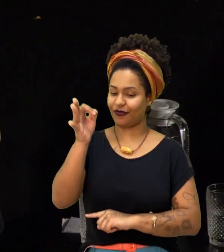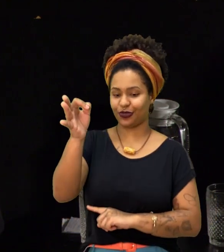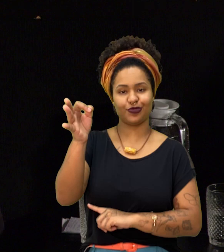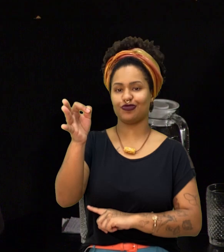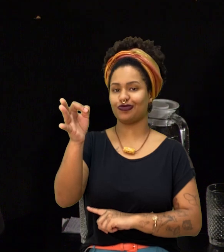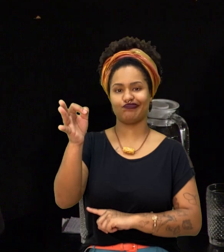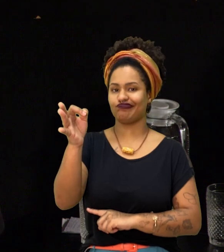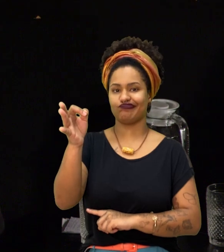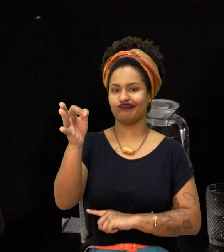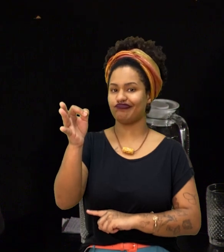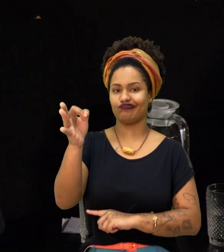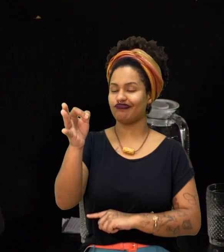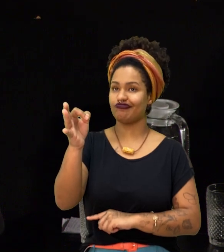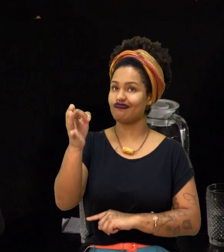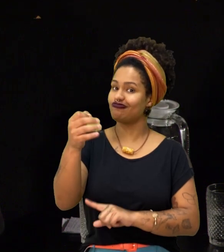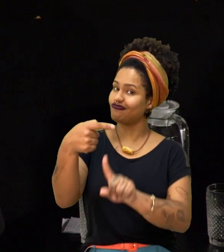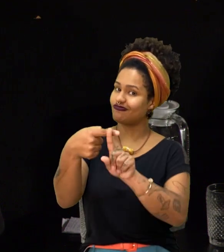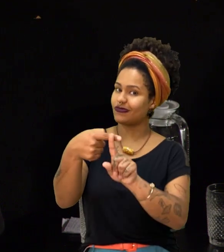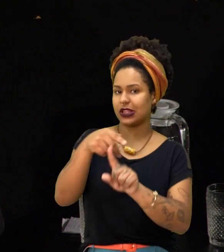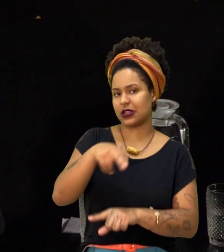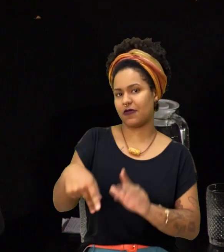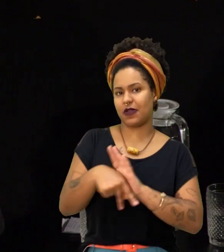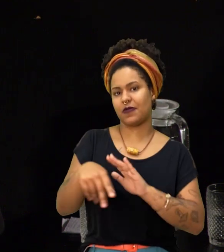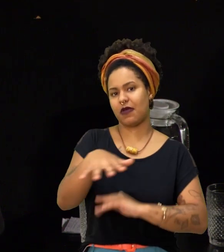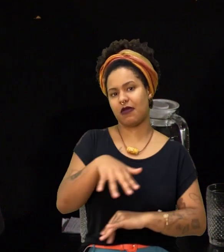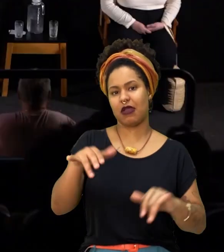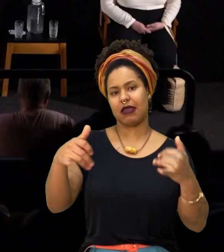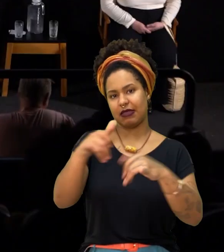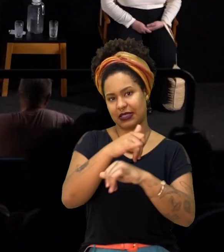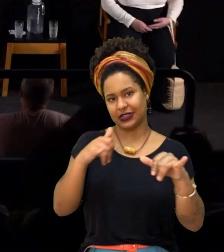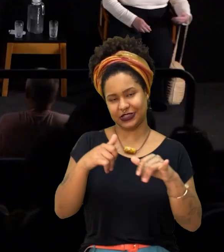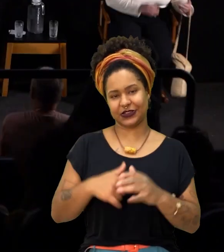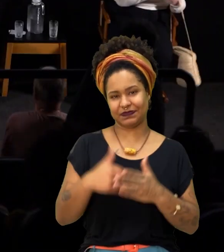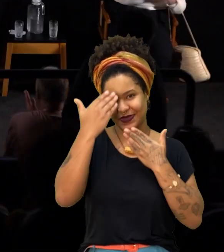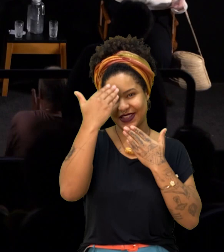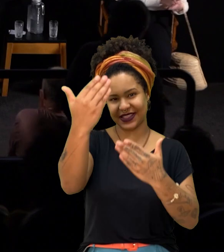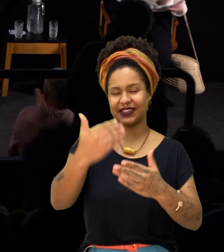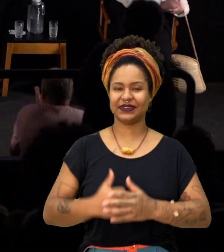promissor da energia. Obrigado.